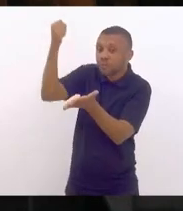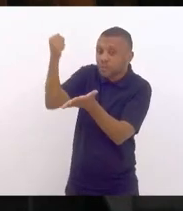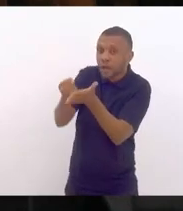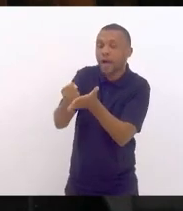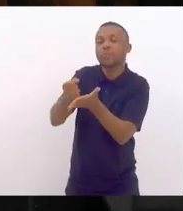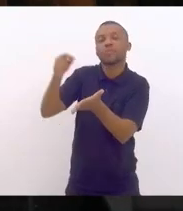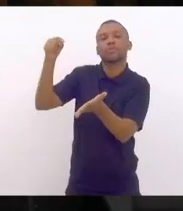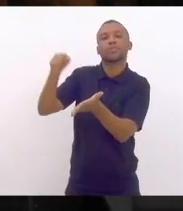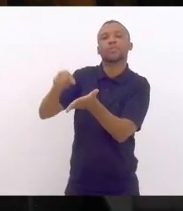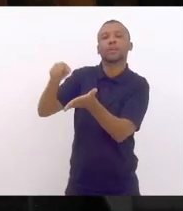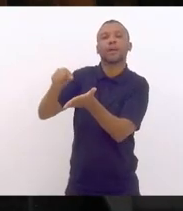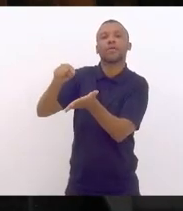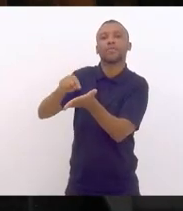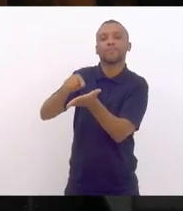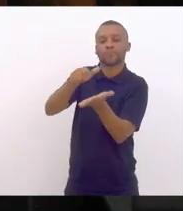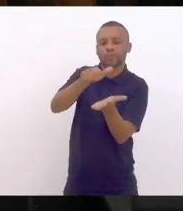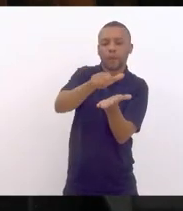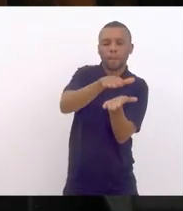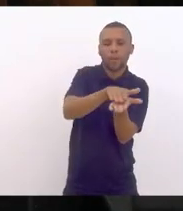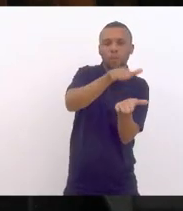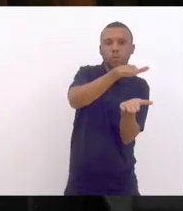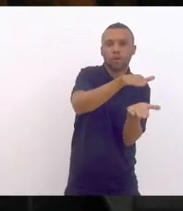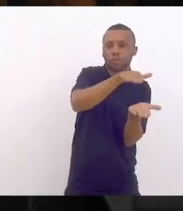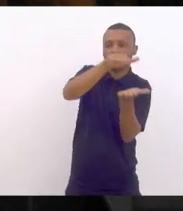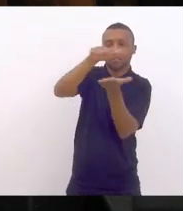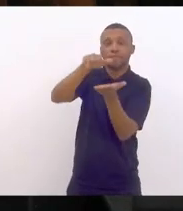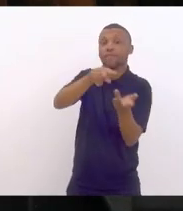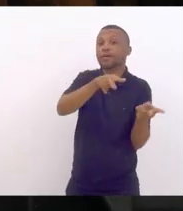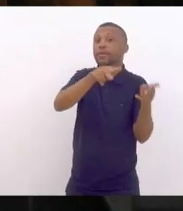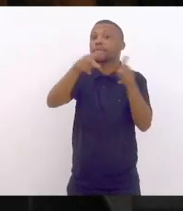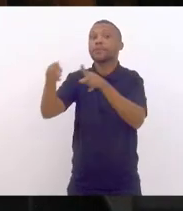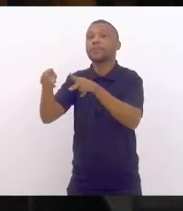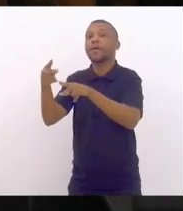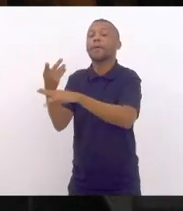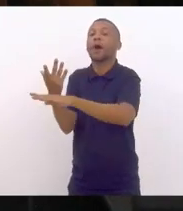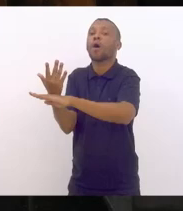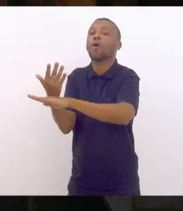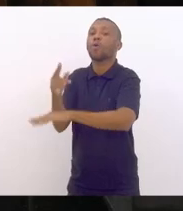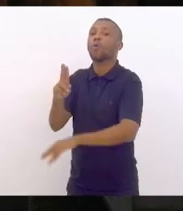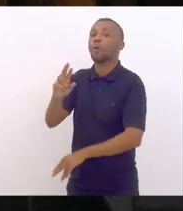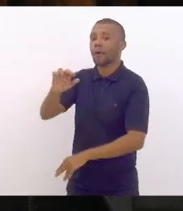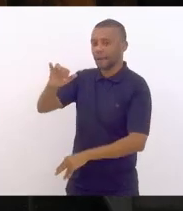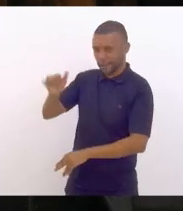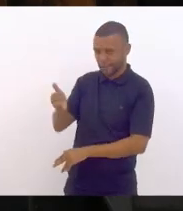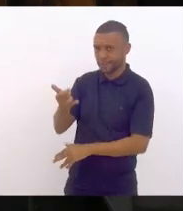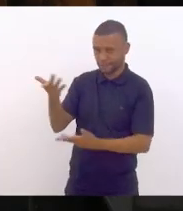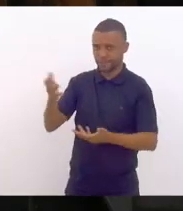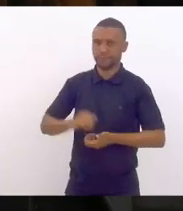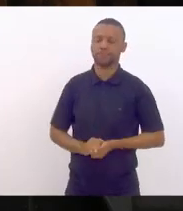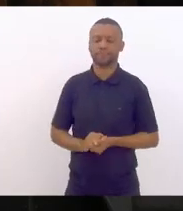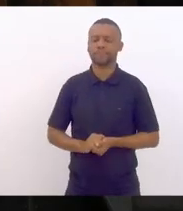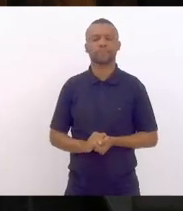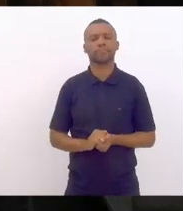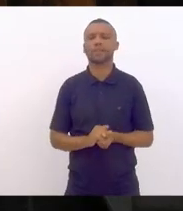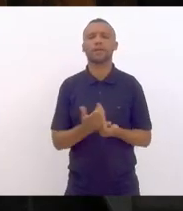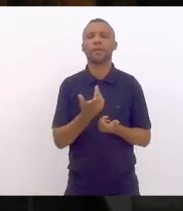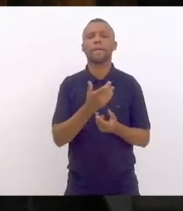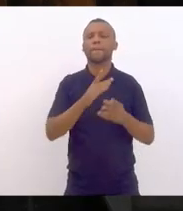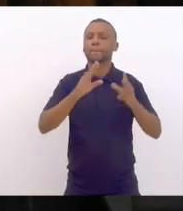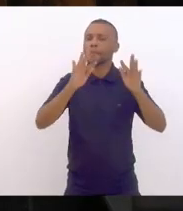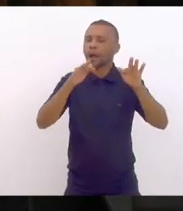transferidos para UERJ e para terminar senhor presidente